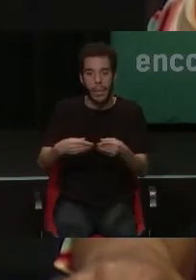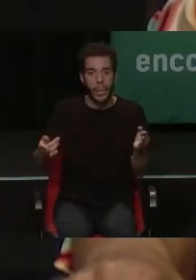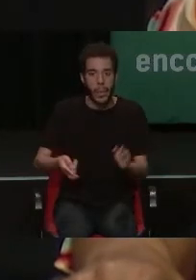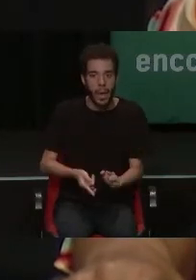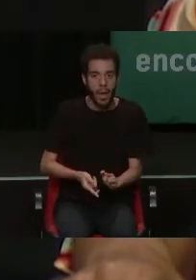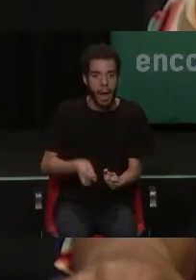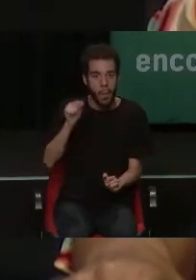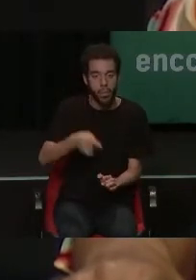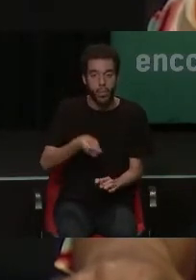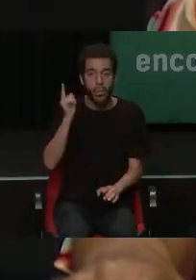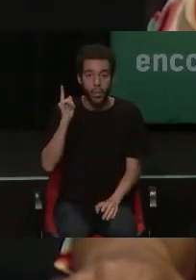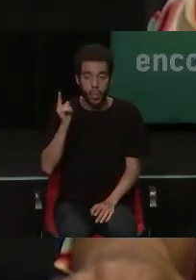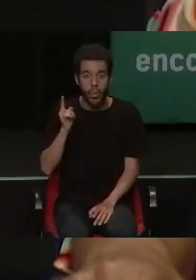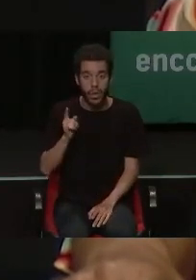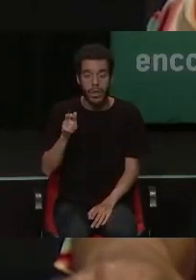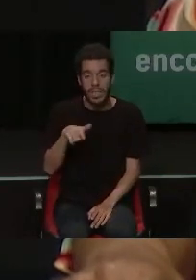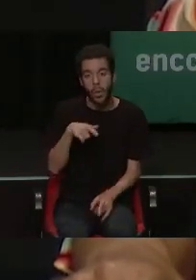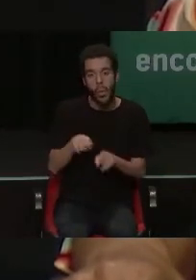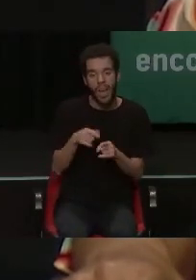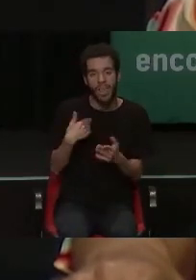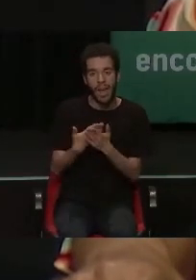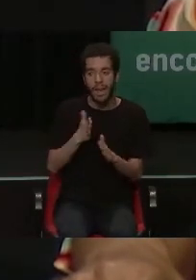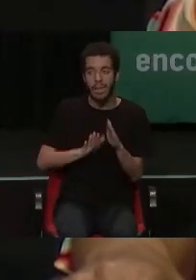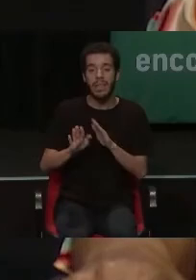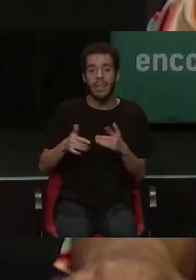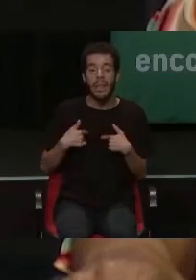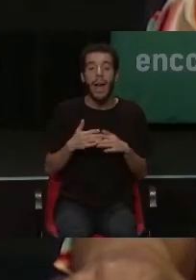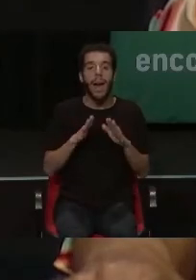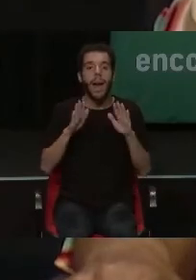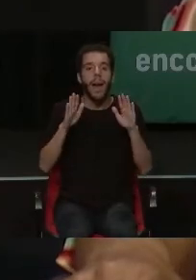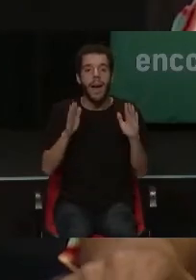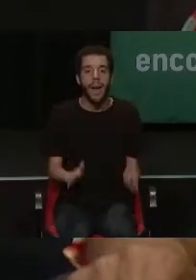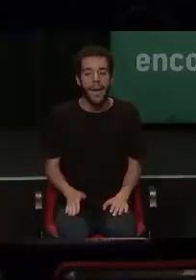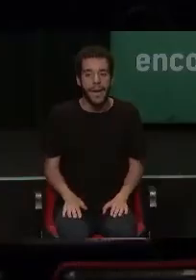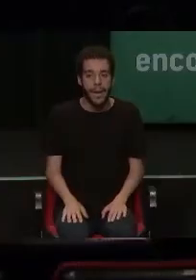que encontramos nas próprias pessoas, na comunidade.